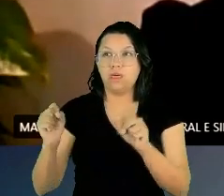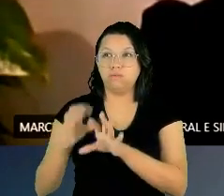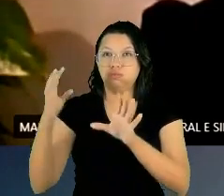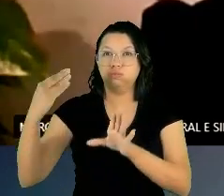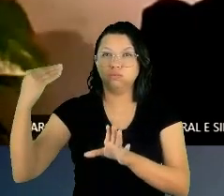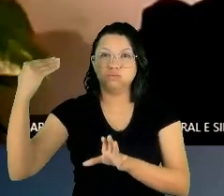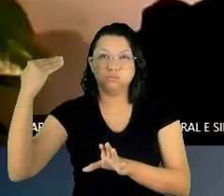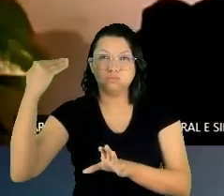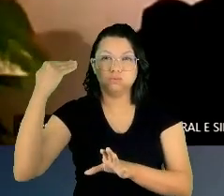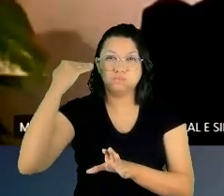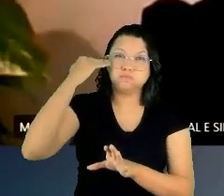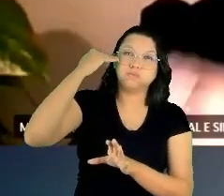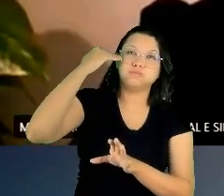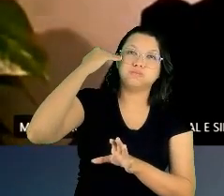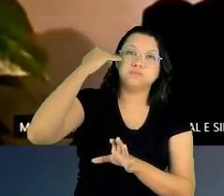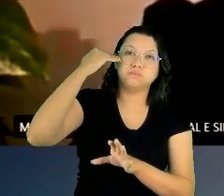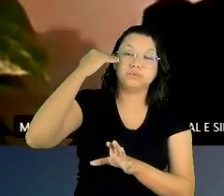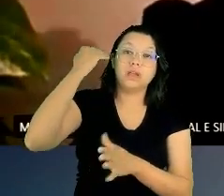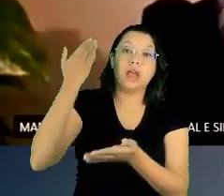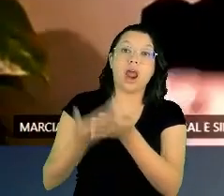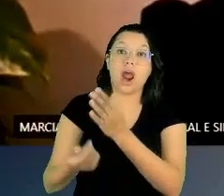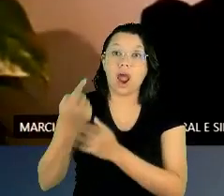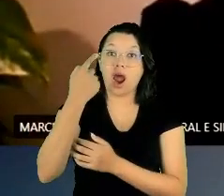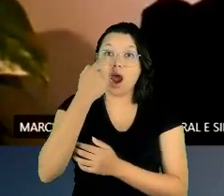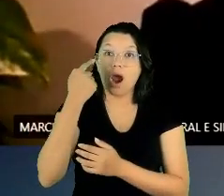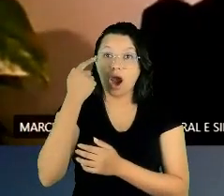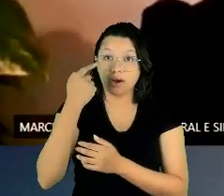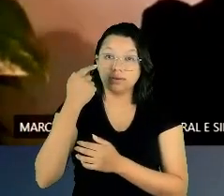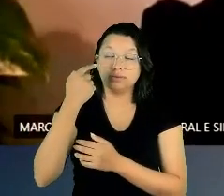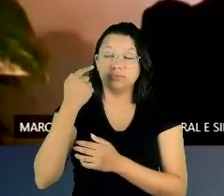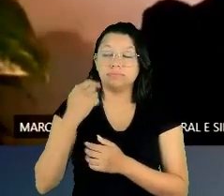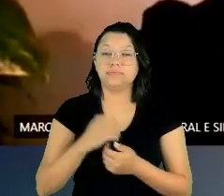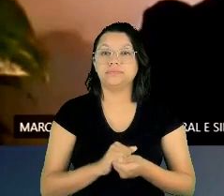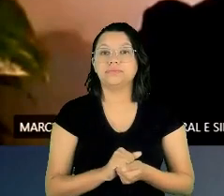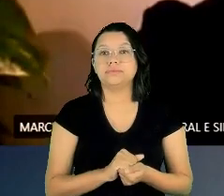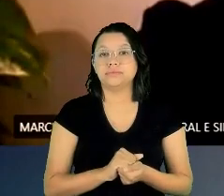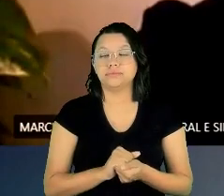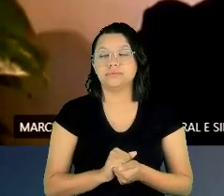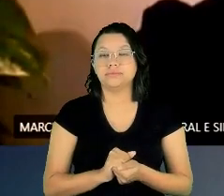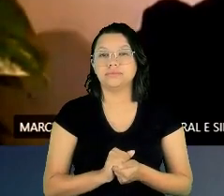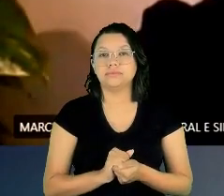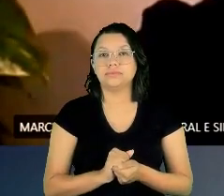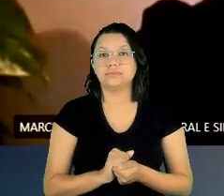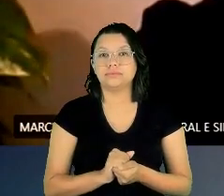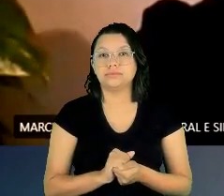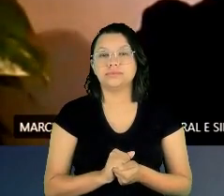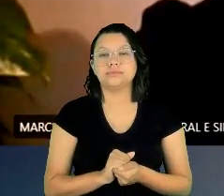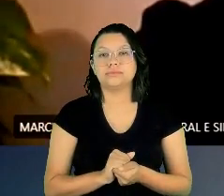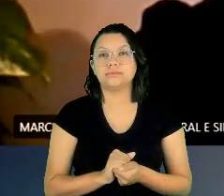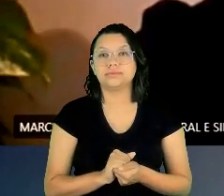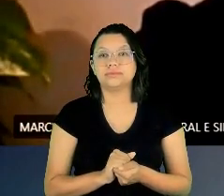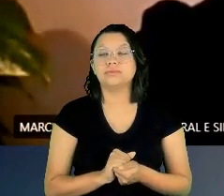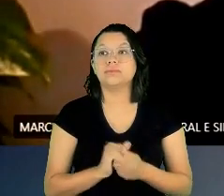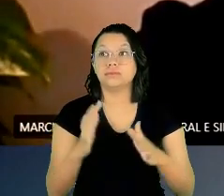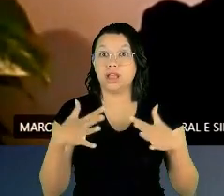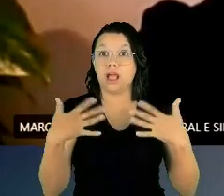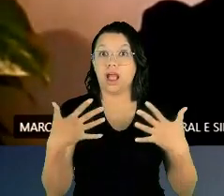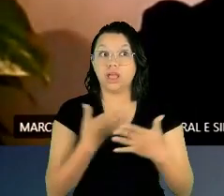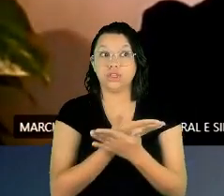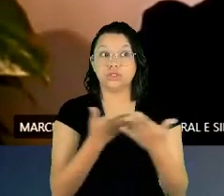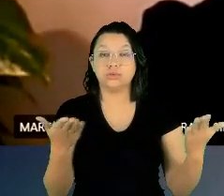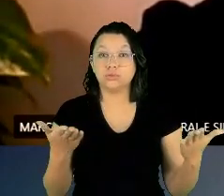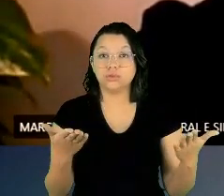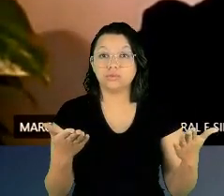né? Pegou o olho, ele perdeu o olho e atravessou a barra do topo da cabeça, pegando essa porção, né?